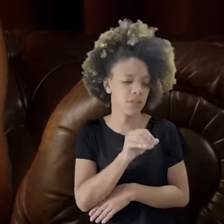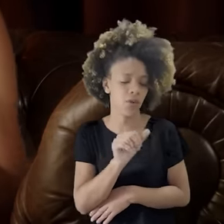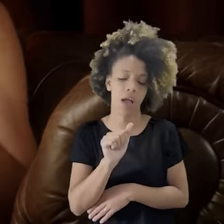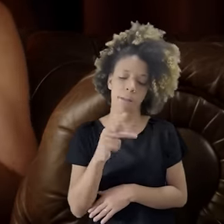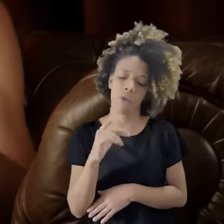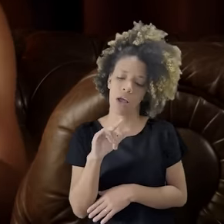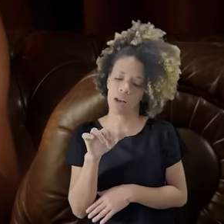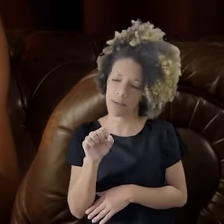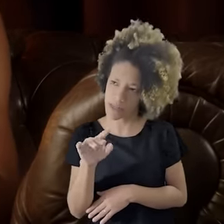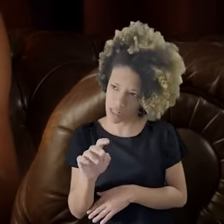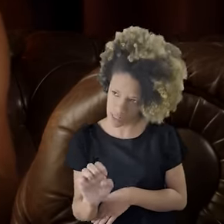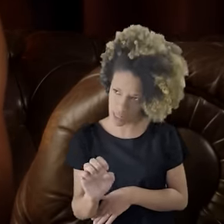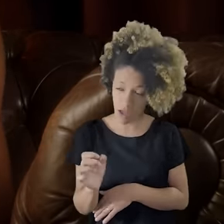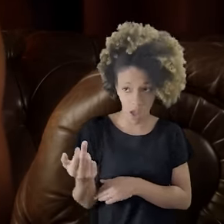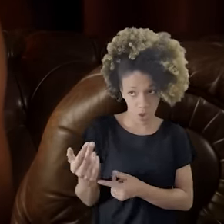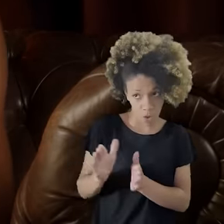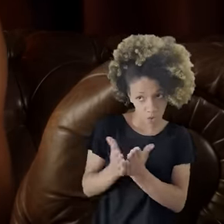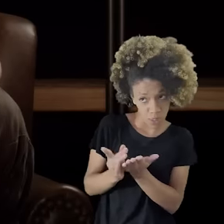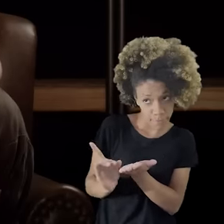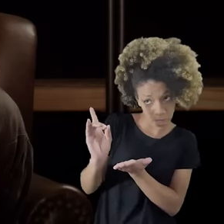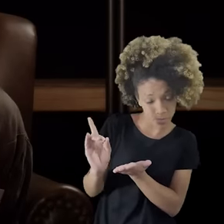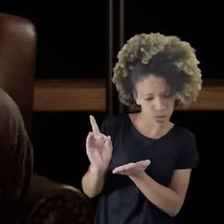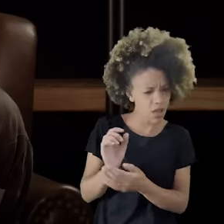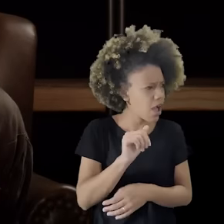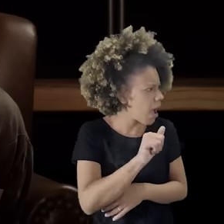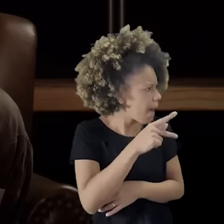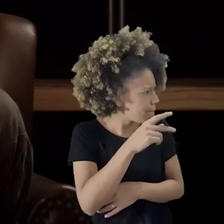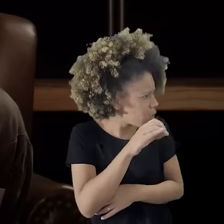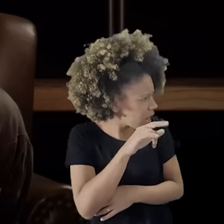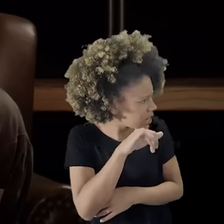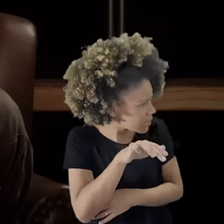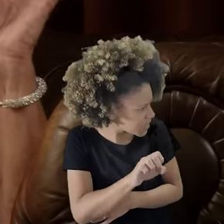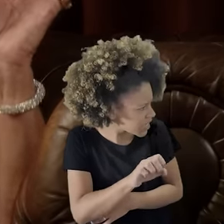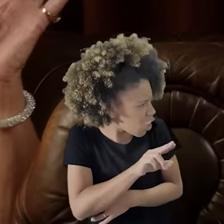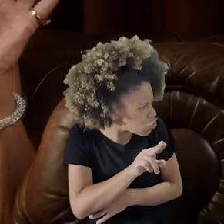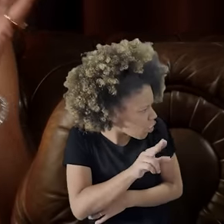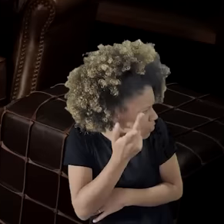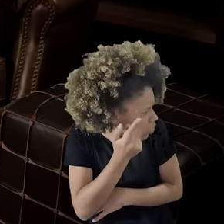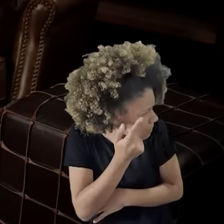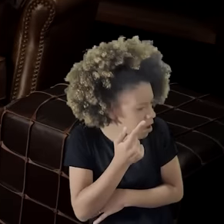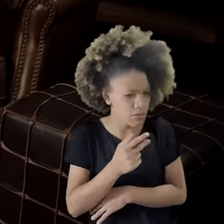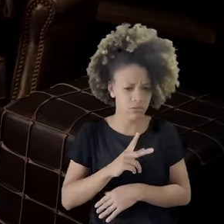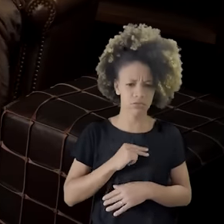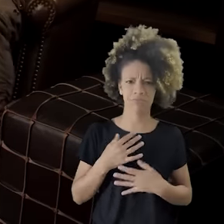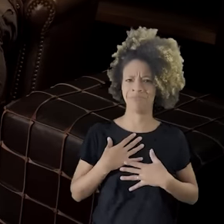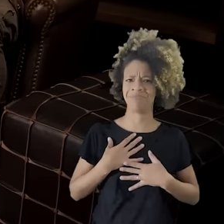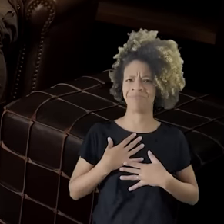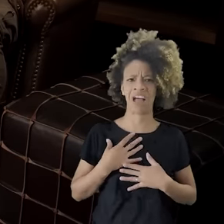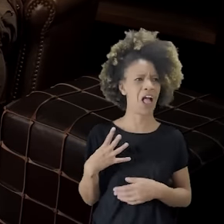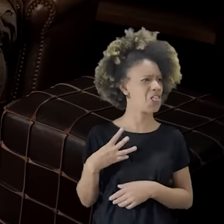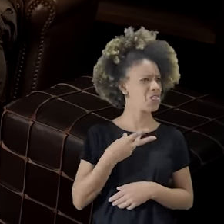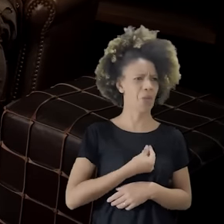e o Apocalipse é igual na Bíblia e aí o Apocalipse exatamente cara não tem nome